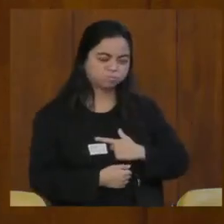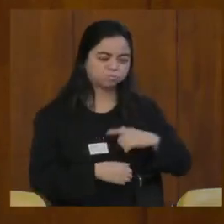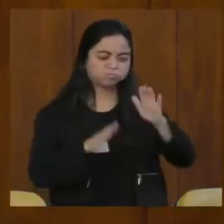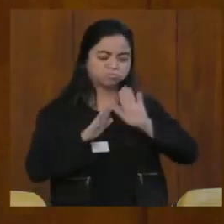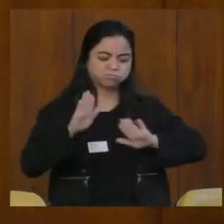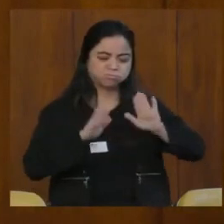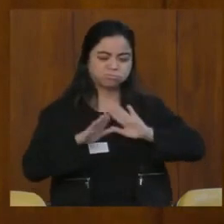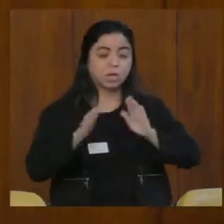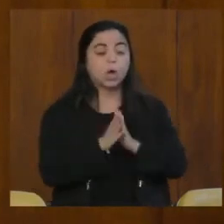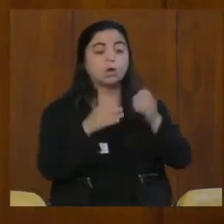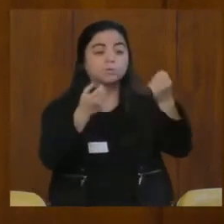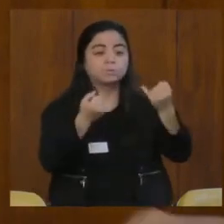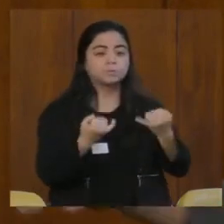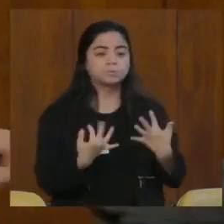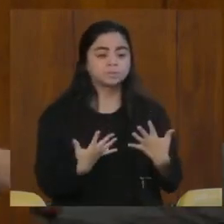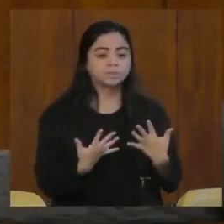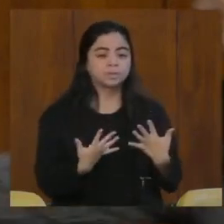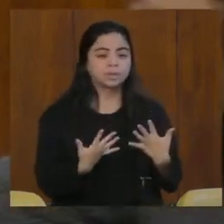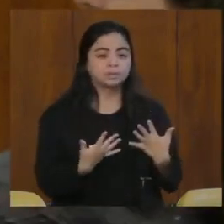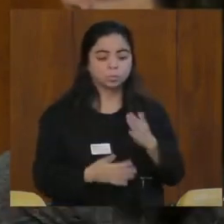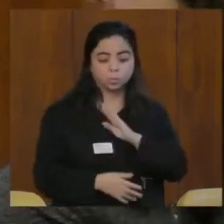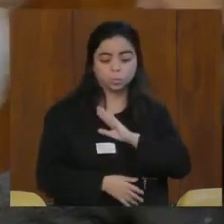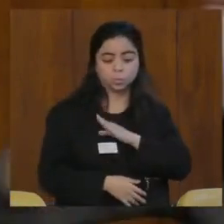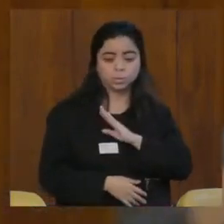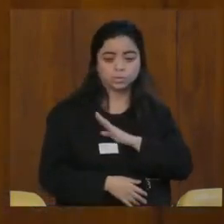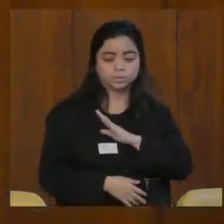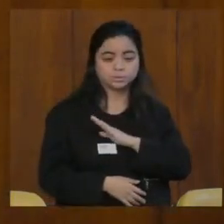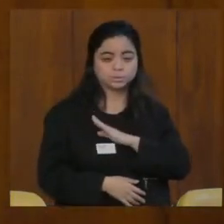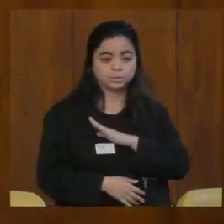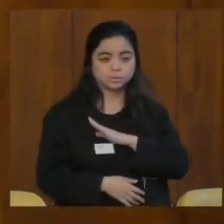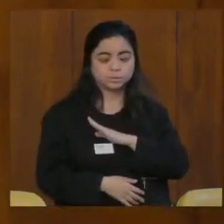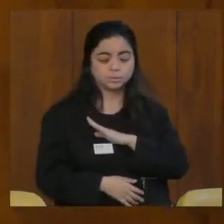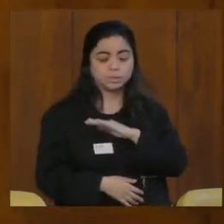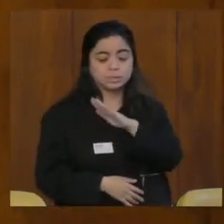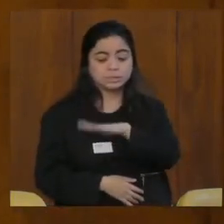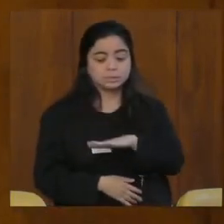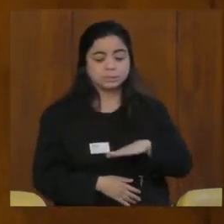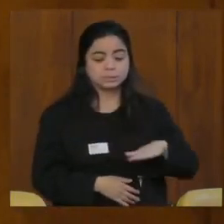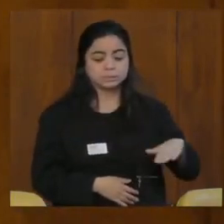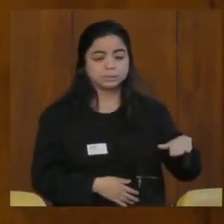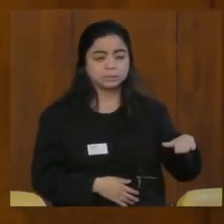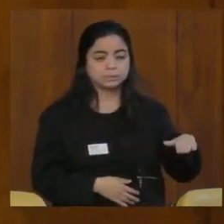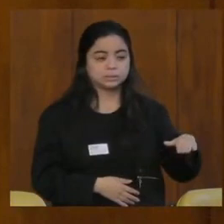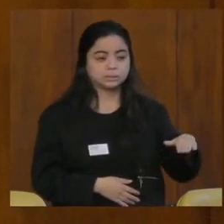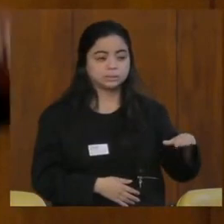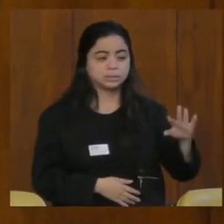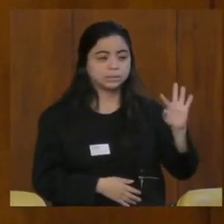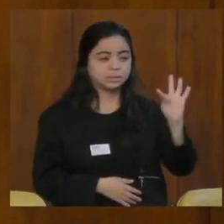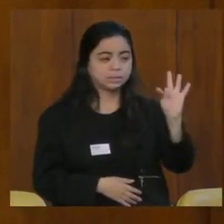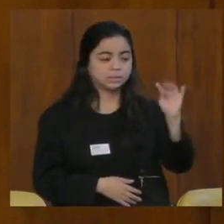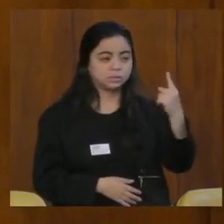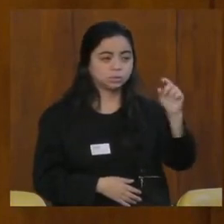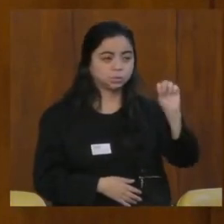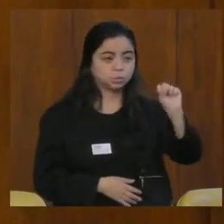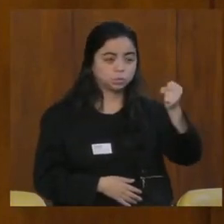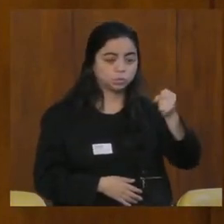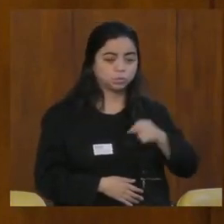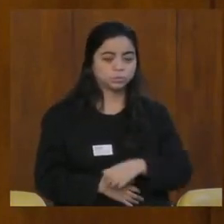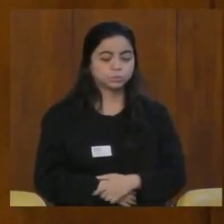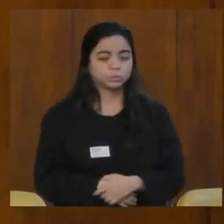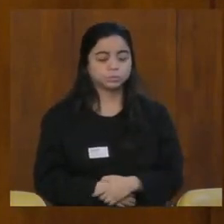Então, é assim, vamos falar um pouquinho do coração das crianças com Edwards. Na realidade,